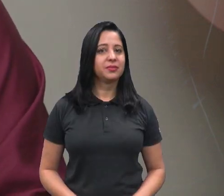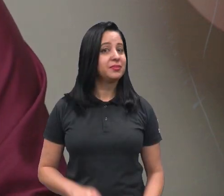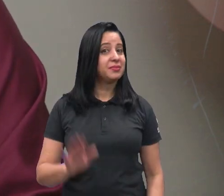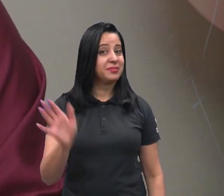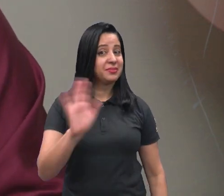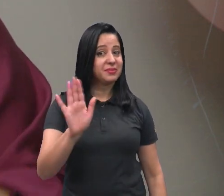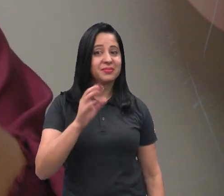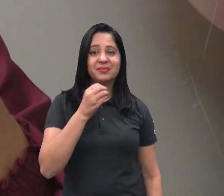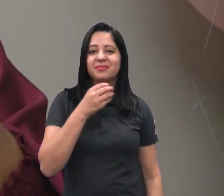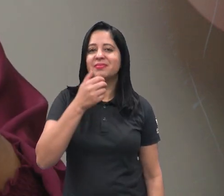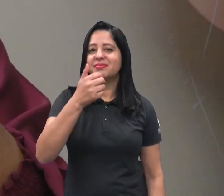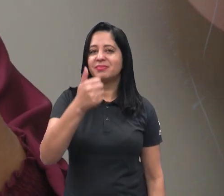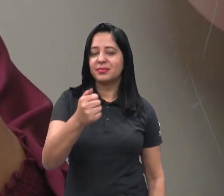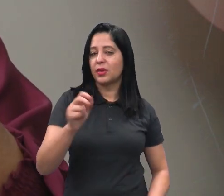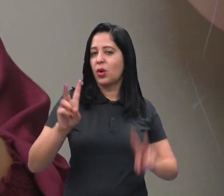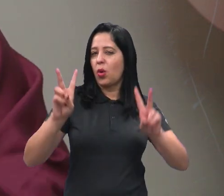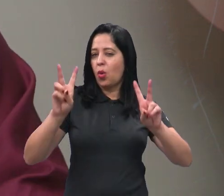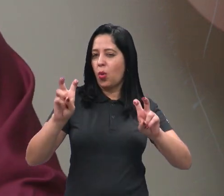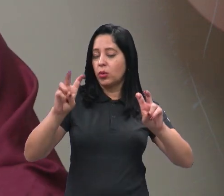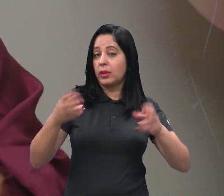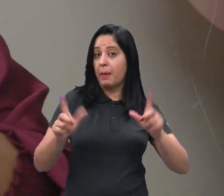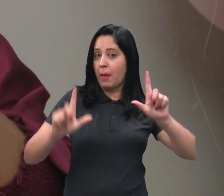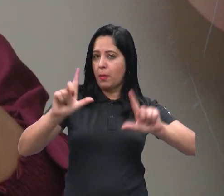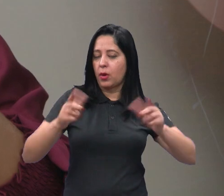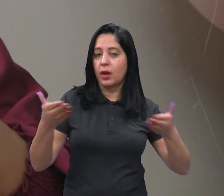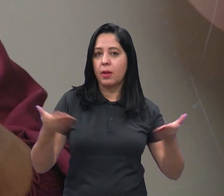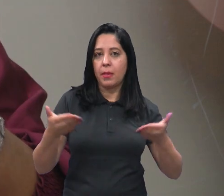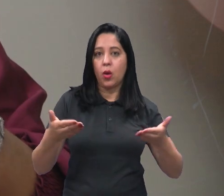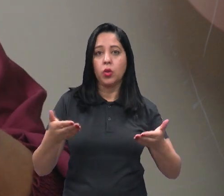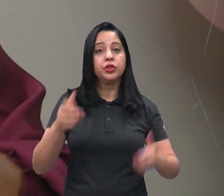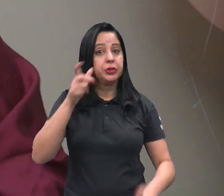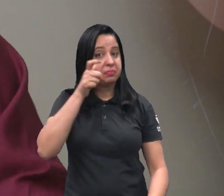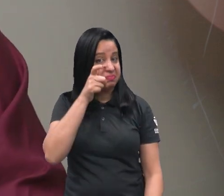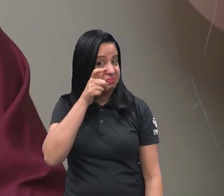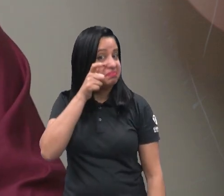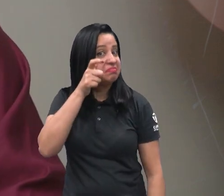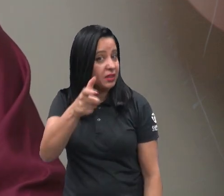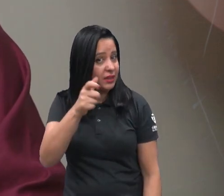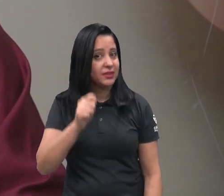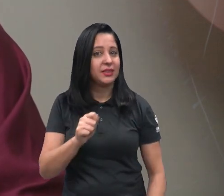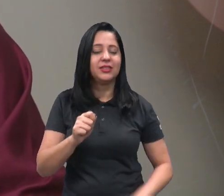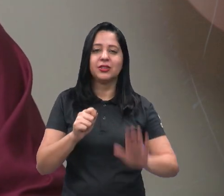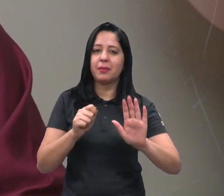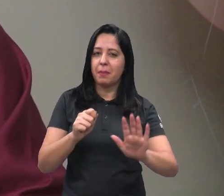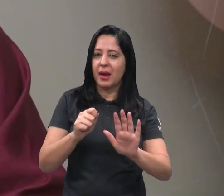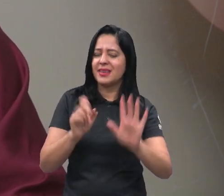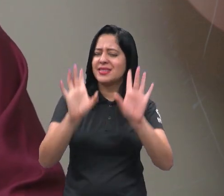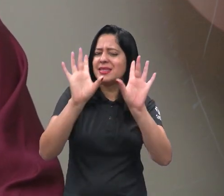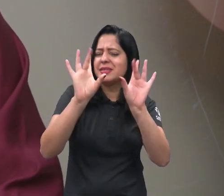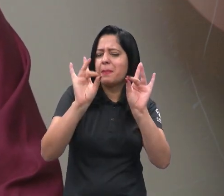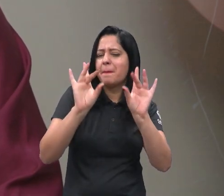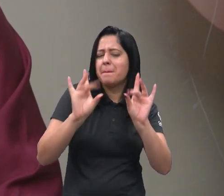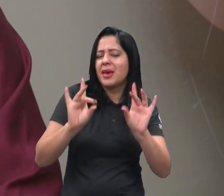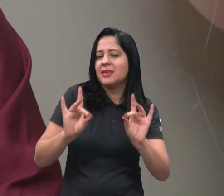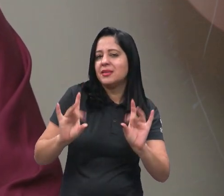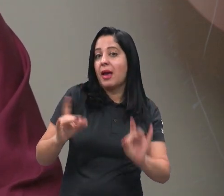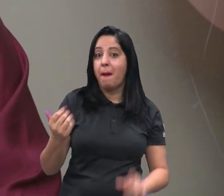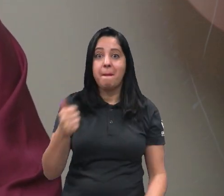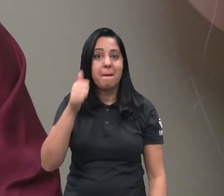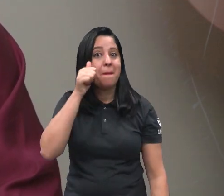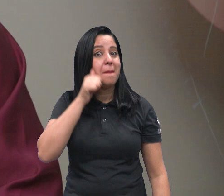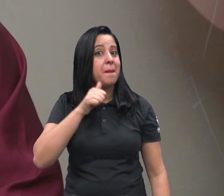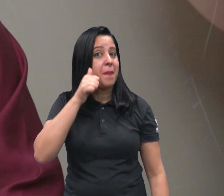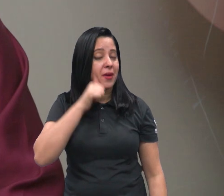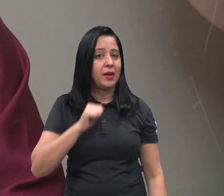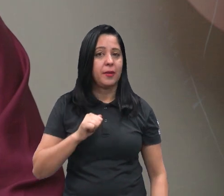Olá, tudo bem? O tema do De Bem com Você de hoje interessa muita gente, mas especialmente as mulheres.